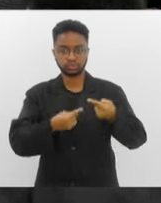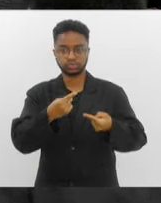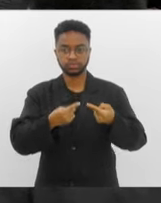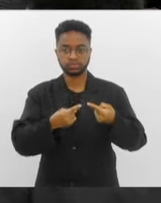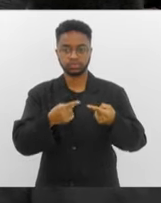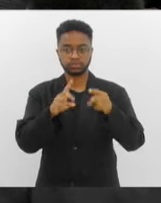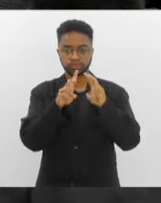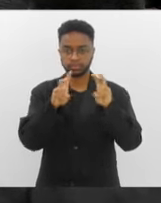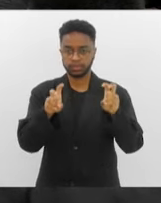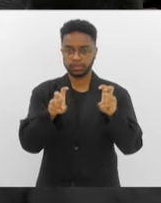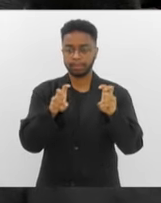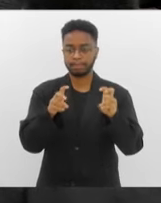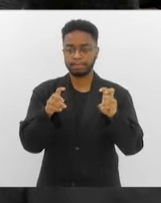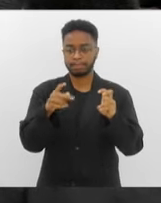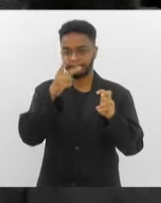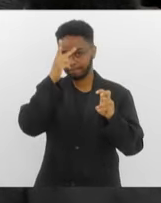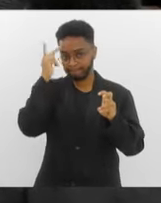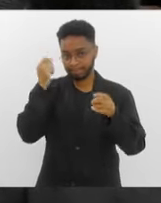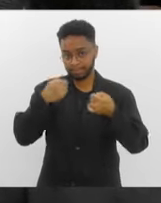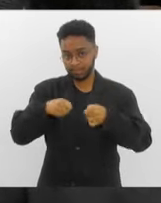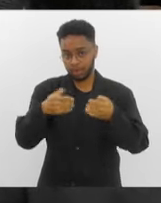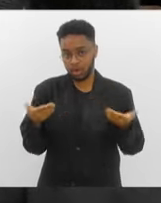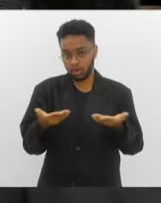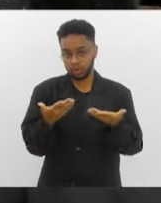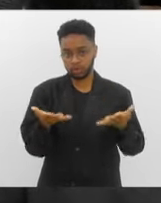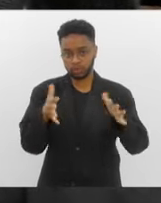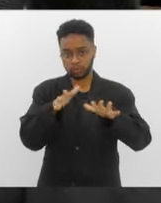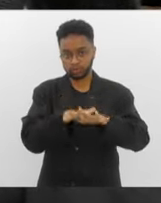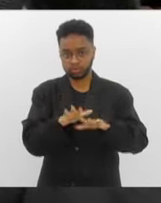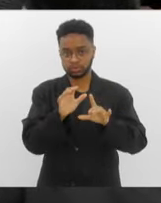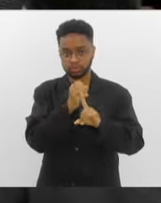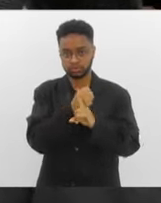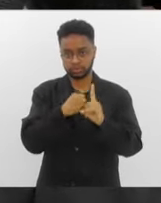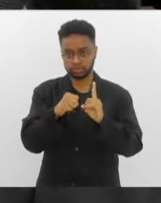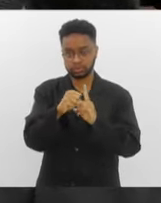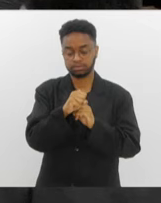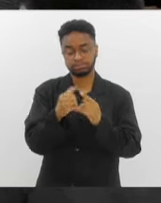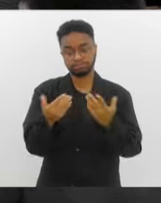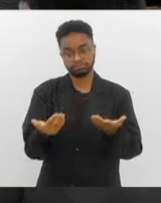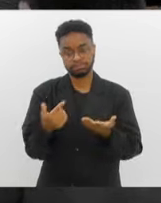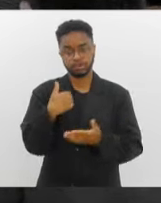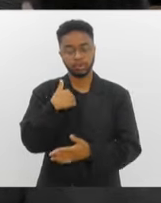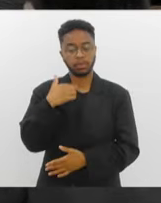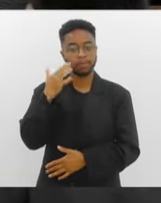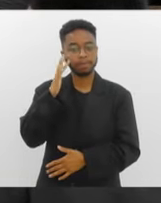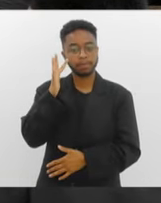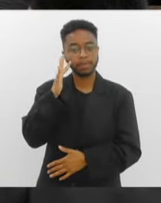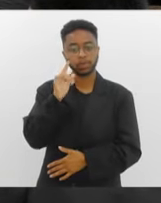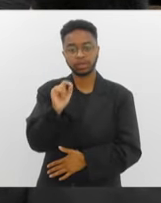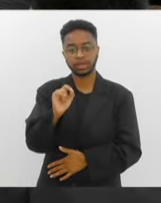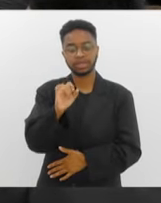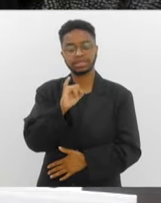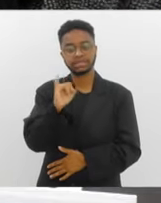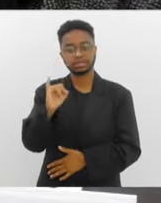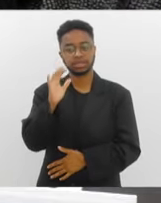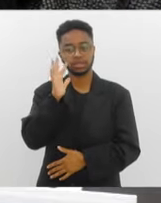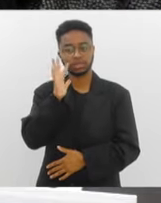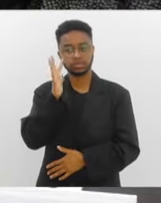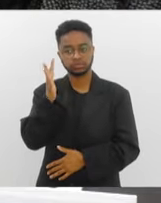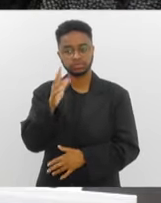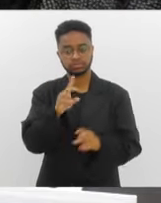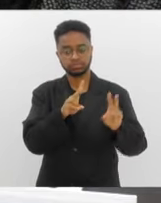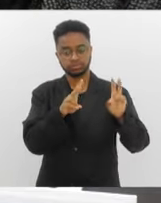que precisam, nesse momento, de inclusão social. E penso que essa questão tratada